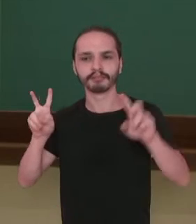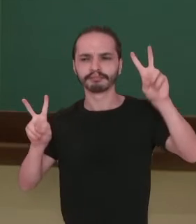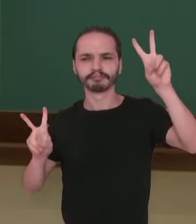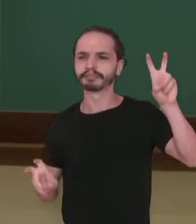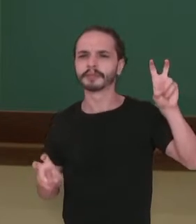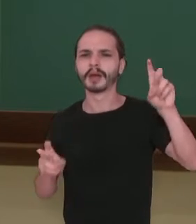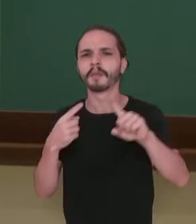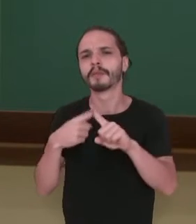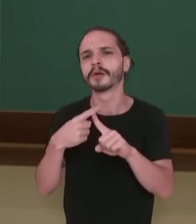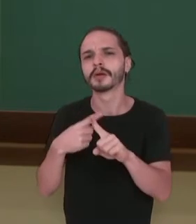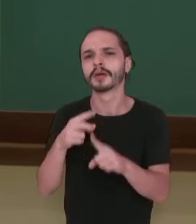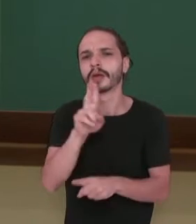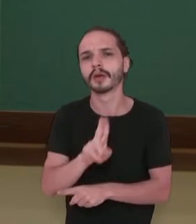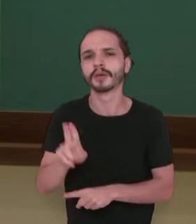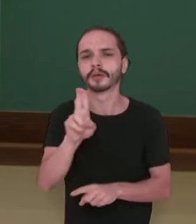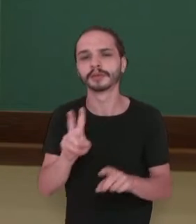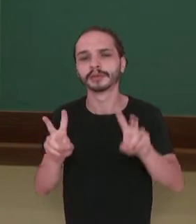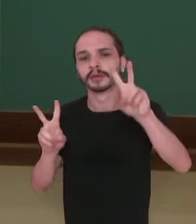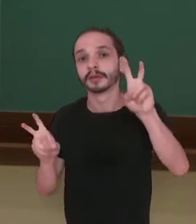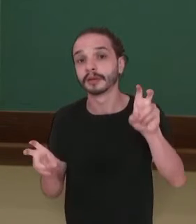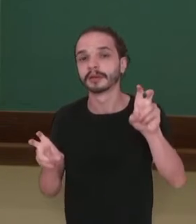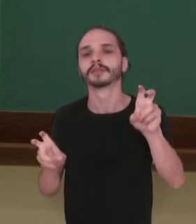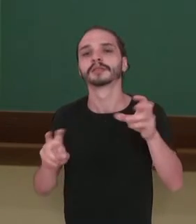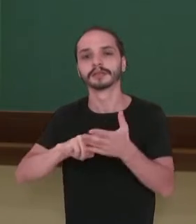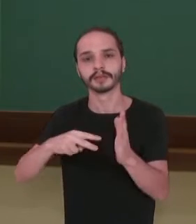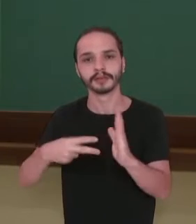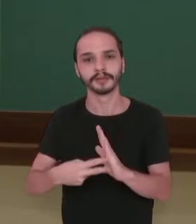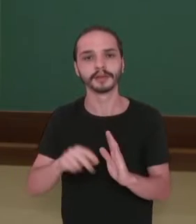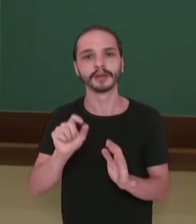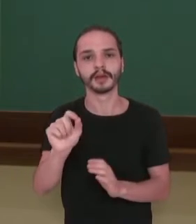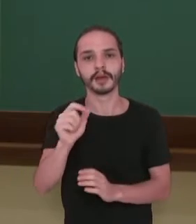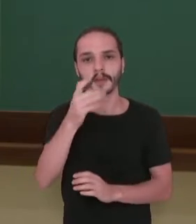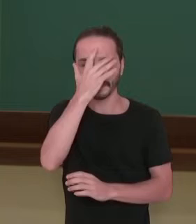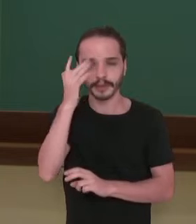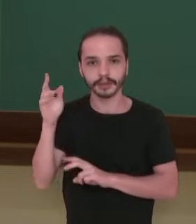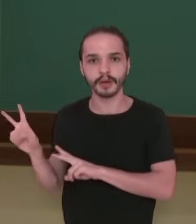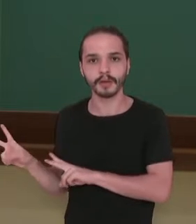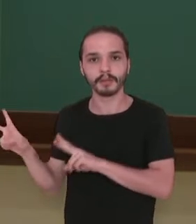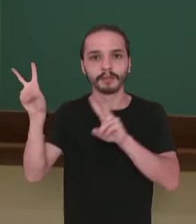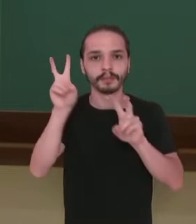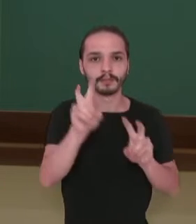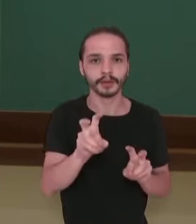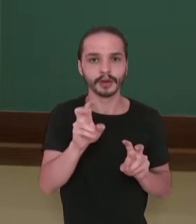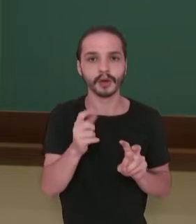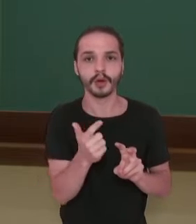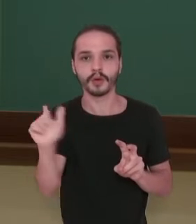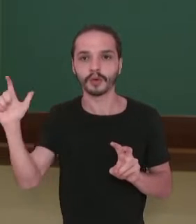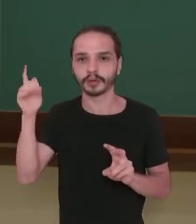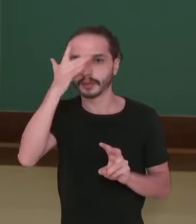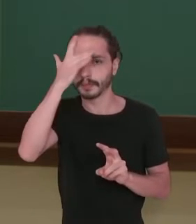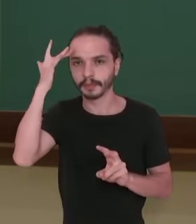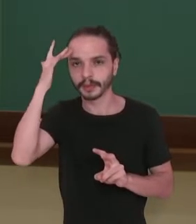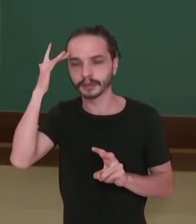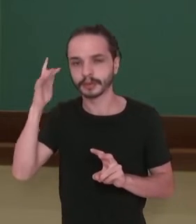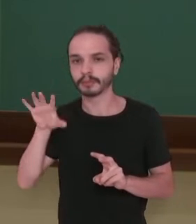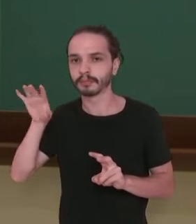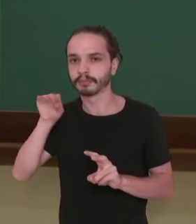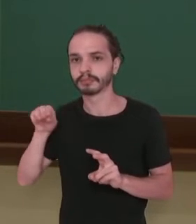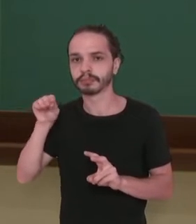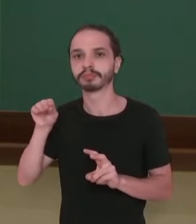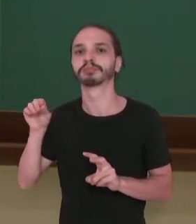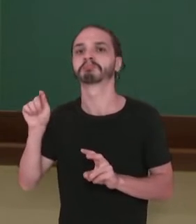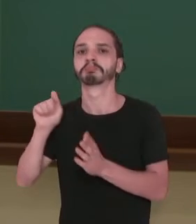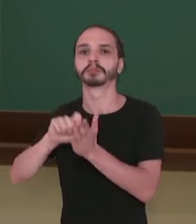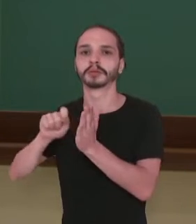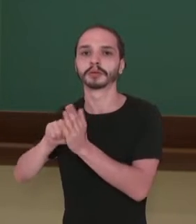gente utiliza as aspas? As aspas é quando nós queremos fazer a citação do discurso direto de alguém, né? Então, aqui foi feita a reprodução,